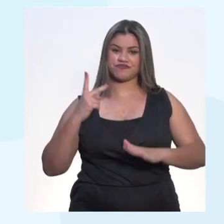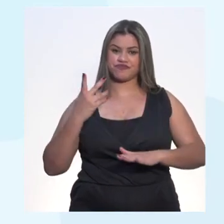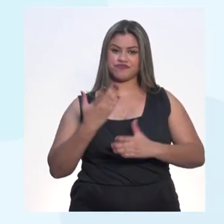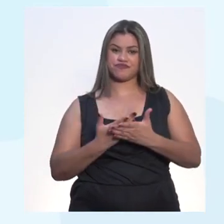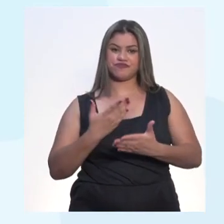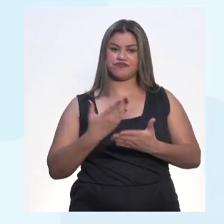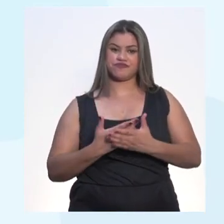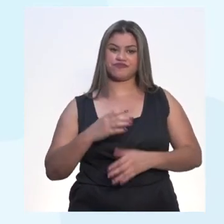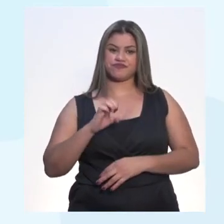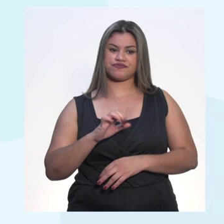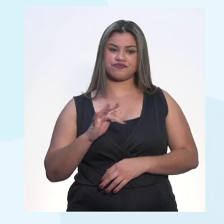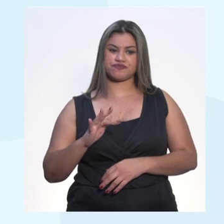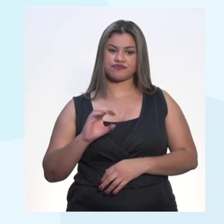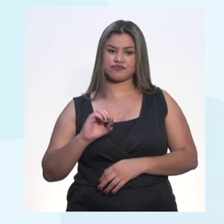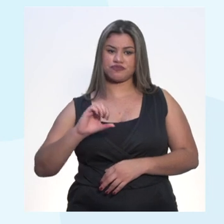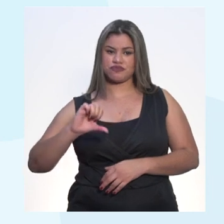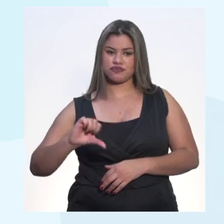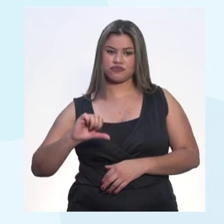habilidade